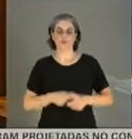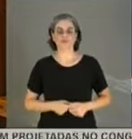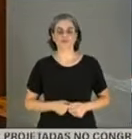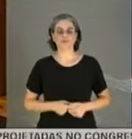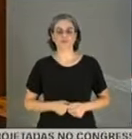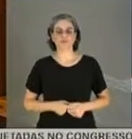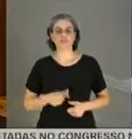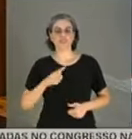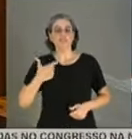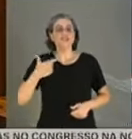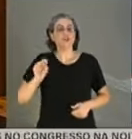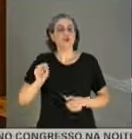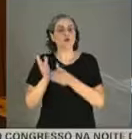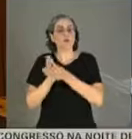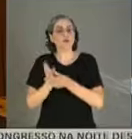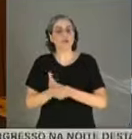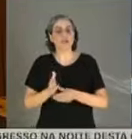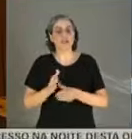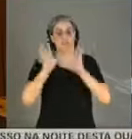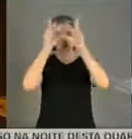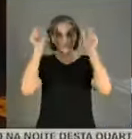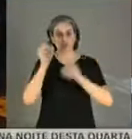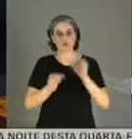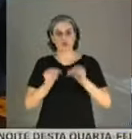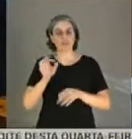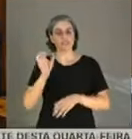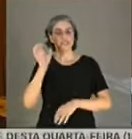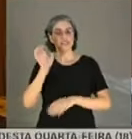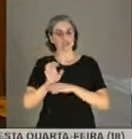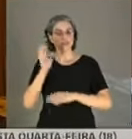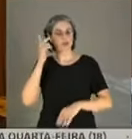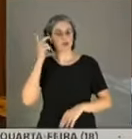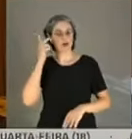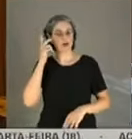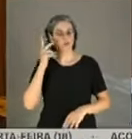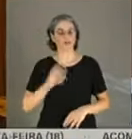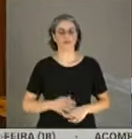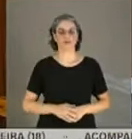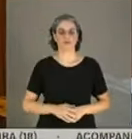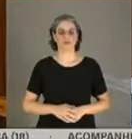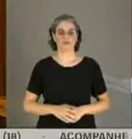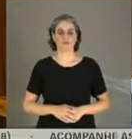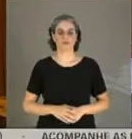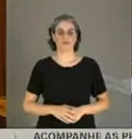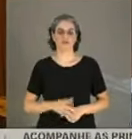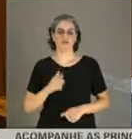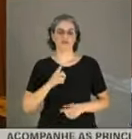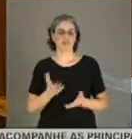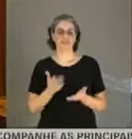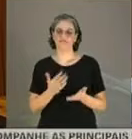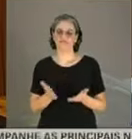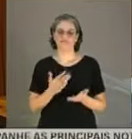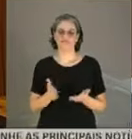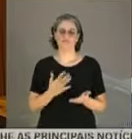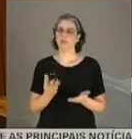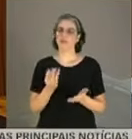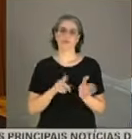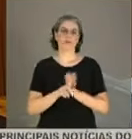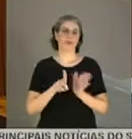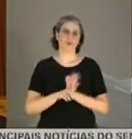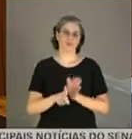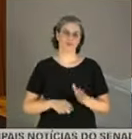responde a 28 processos no Tribunal de Justiça de São Paulo. Eu poderia dizer aqui tudo que eu tenho, olha, são muitas as